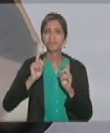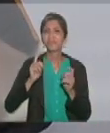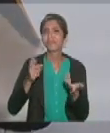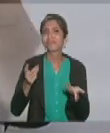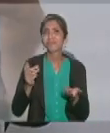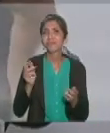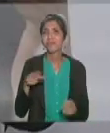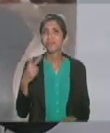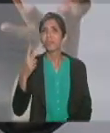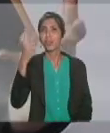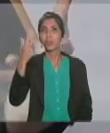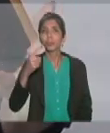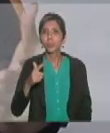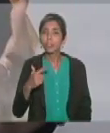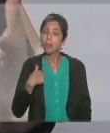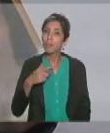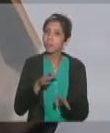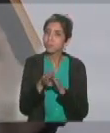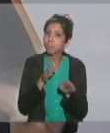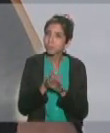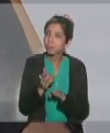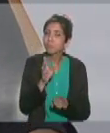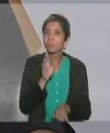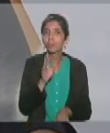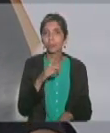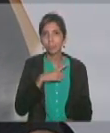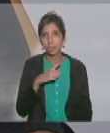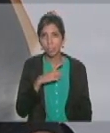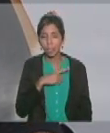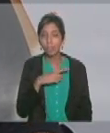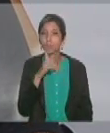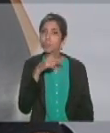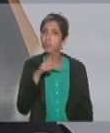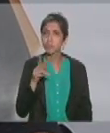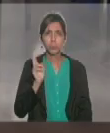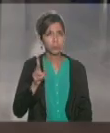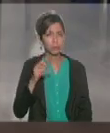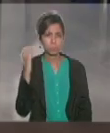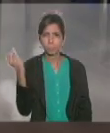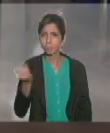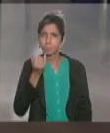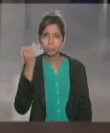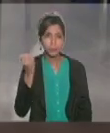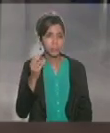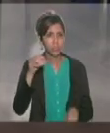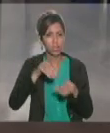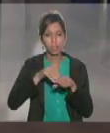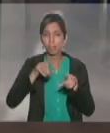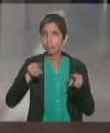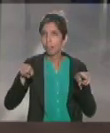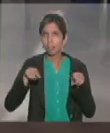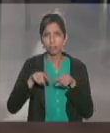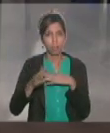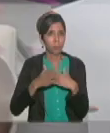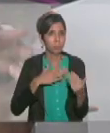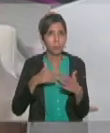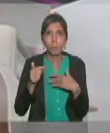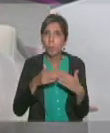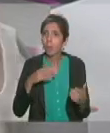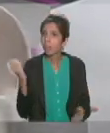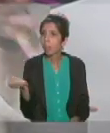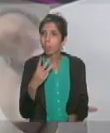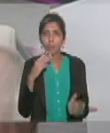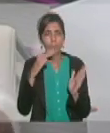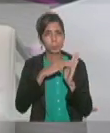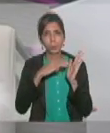discussões improdutivas e você vai fazer toda essa orientação e mediação. Quer dizer, a figura do professor continua sendo fundamental dentro da sala Sim. de aula, independente Mais